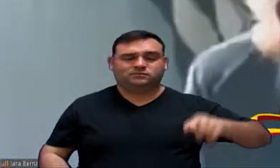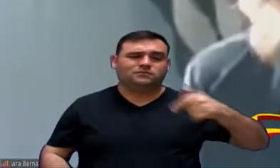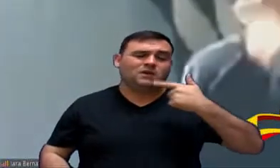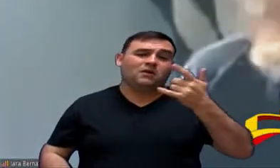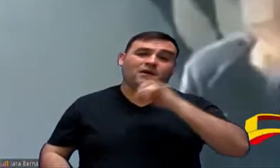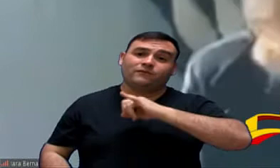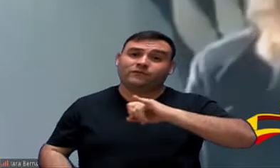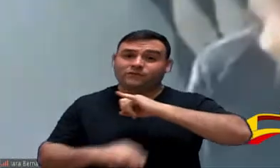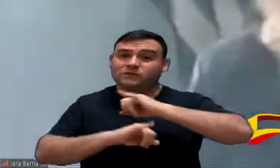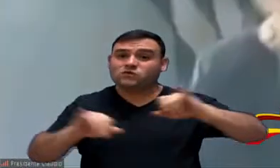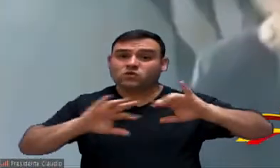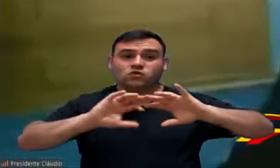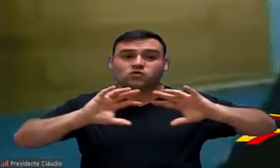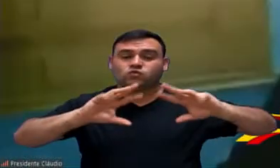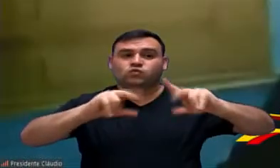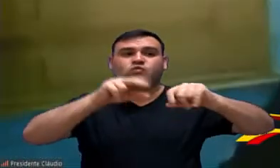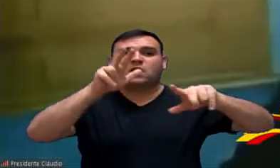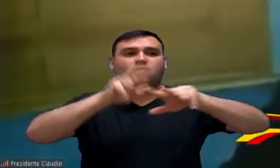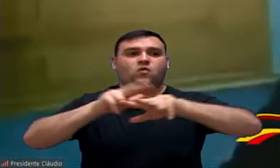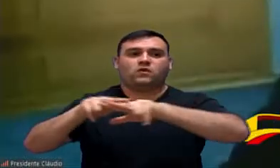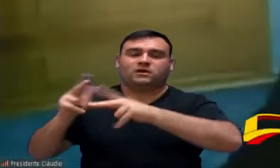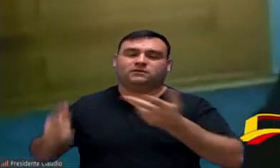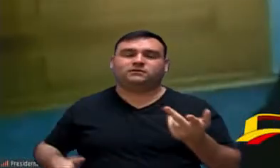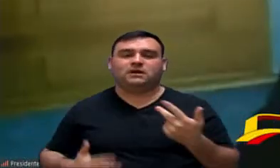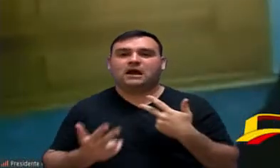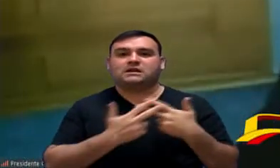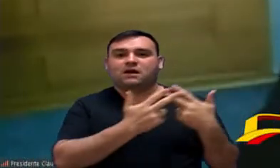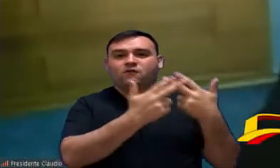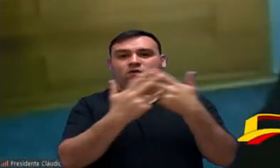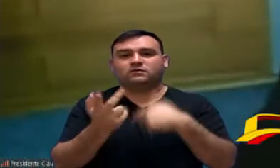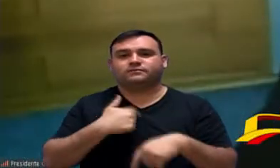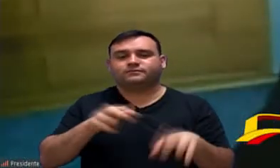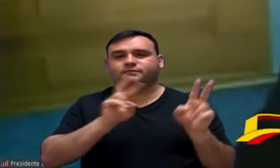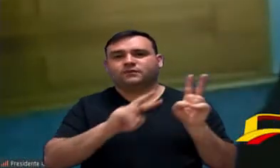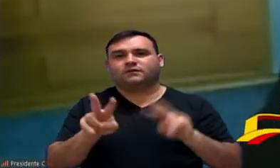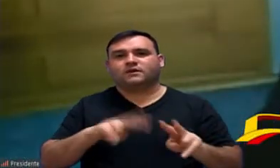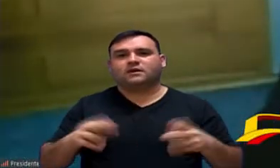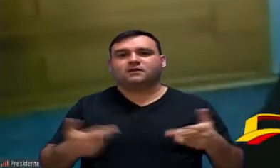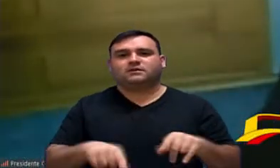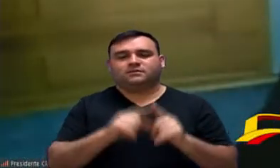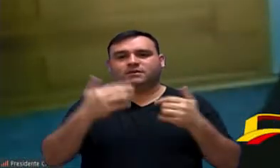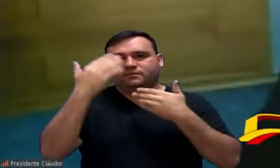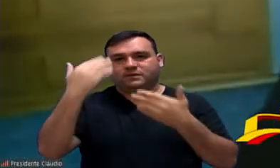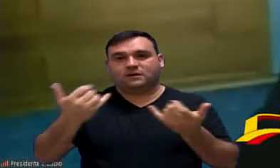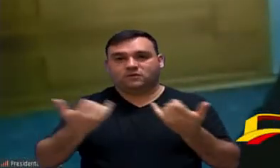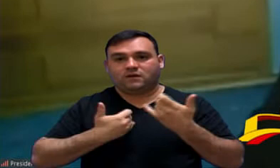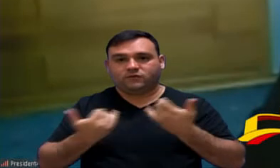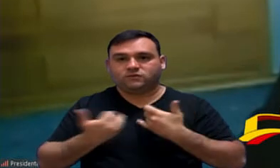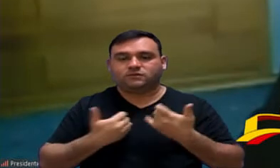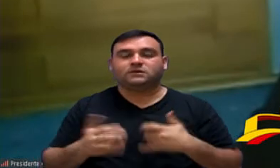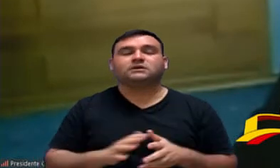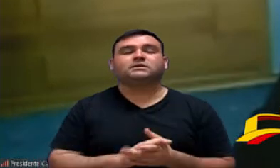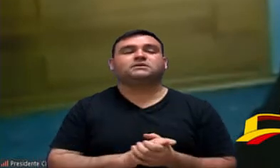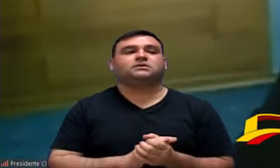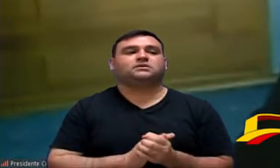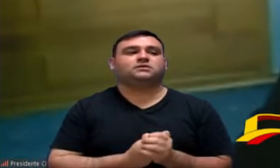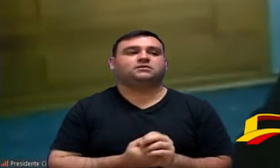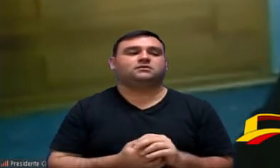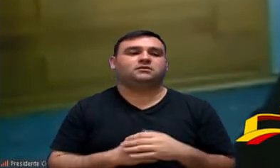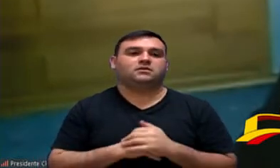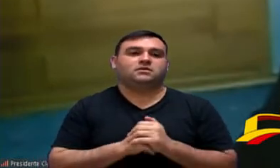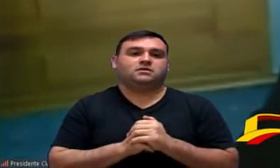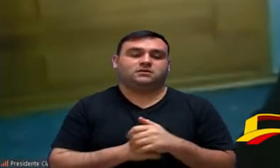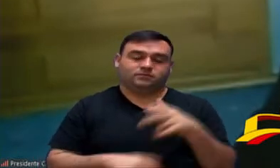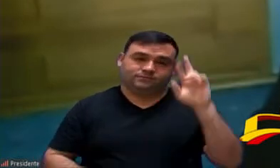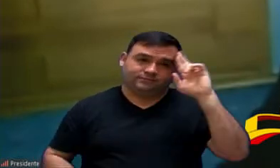estou avisando que estão todos congelados. Mas eu estou vendo aqui, mas obrigado por ter avisado. Vossa